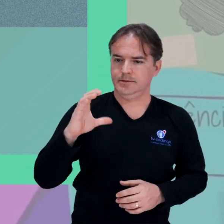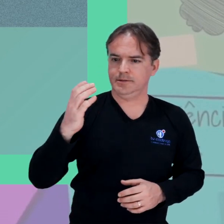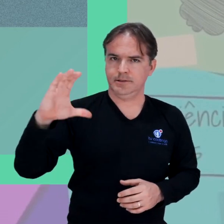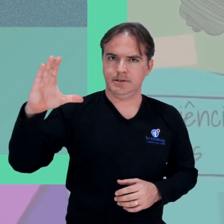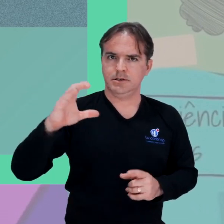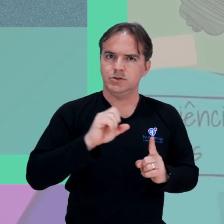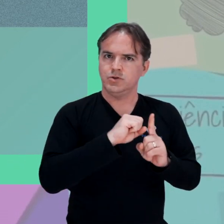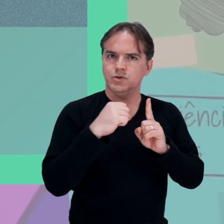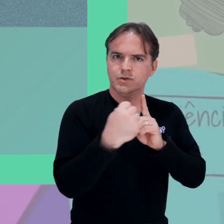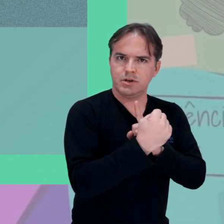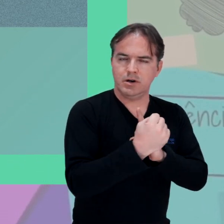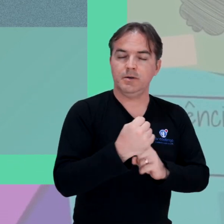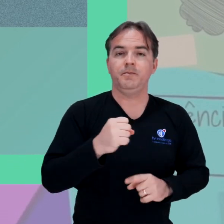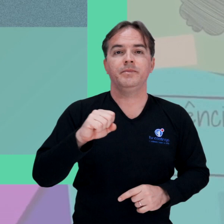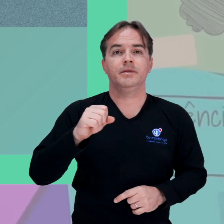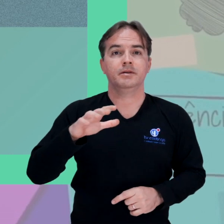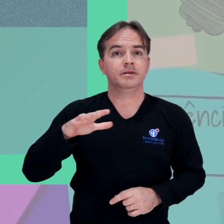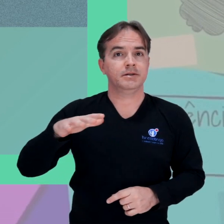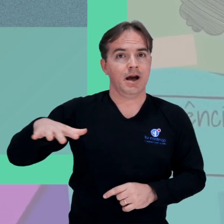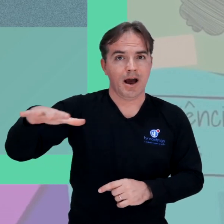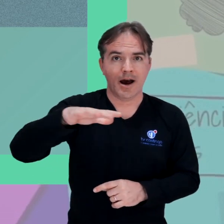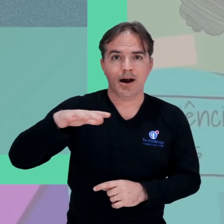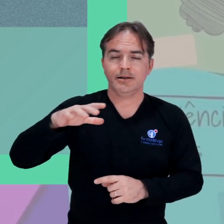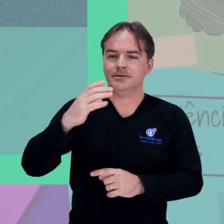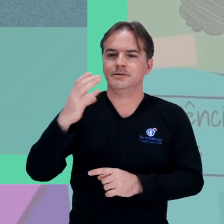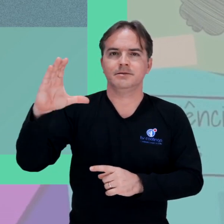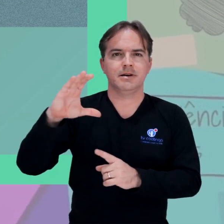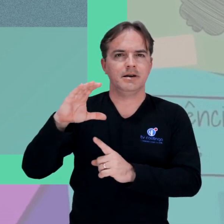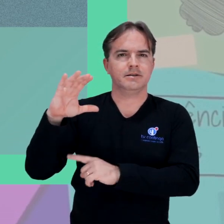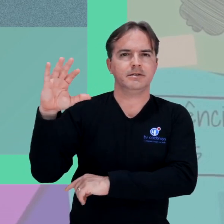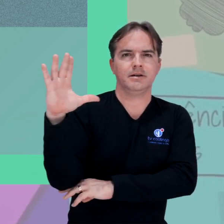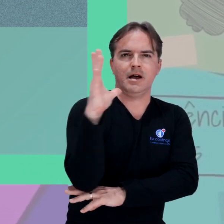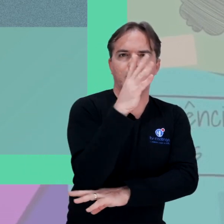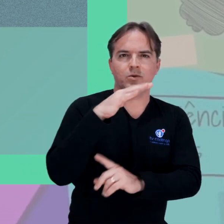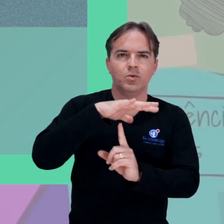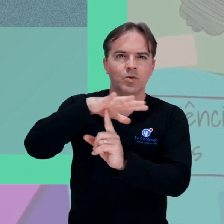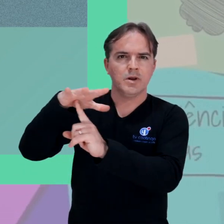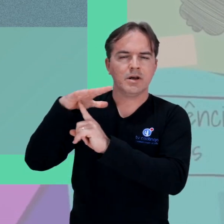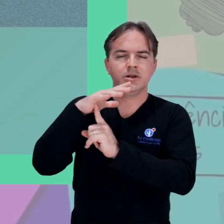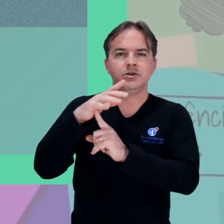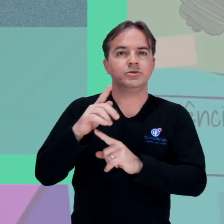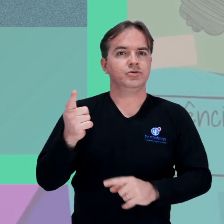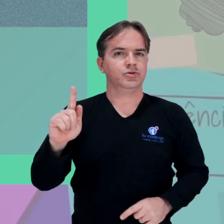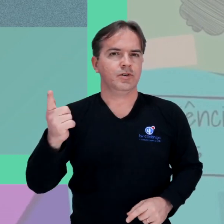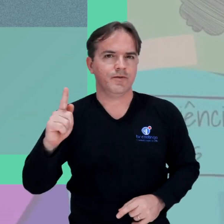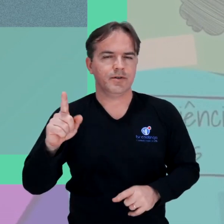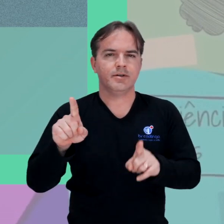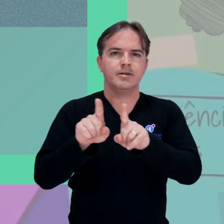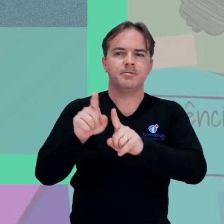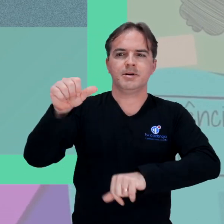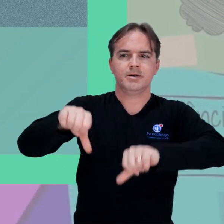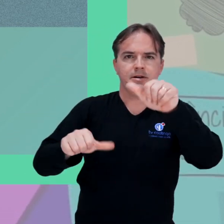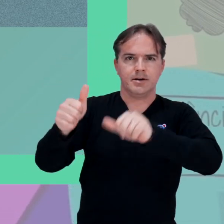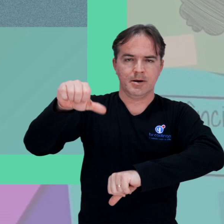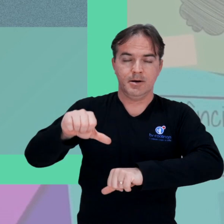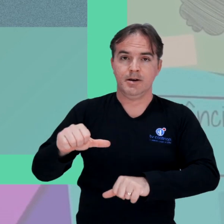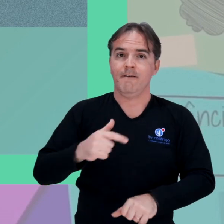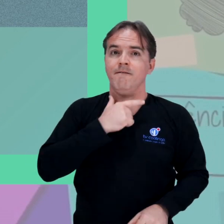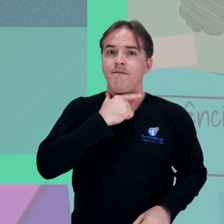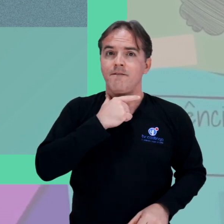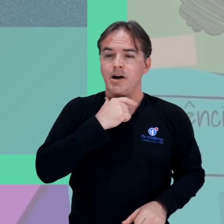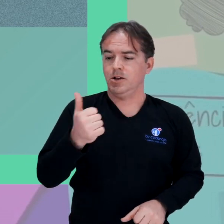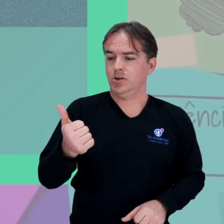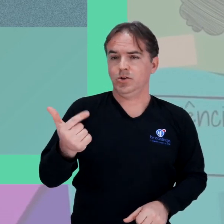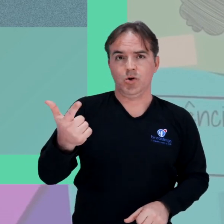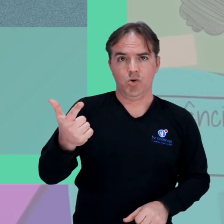nas áreas de Ciências Sociais Ciências da Natureza geografia e química com